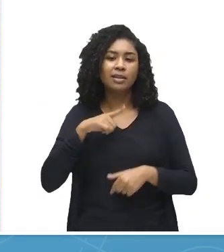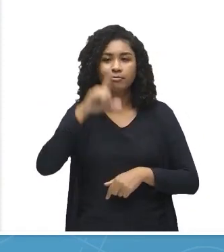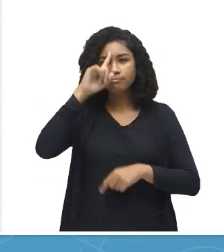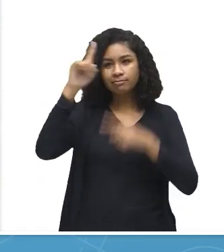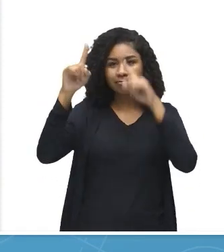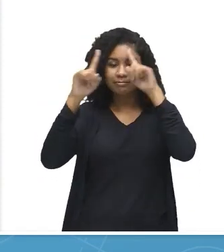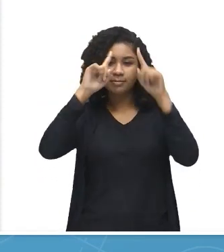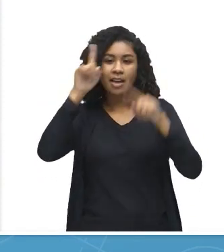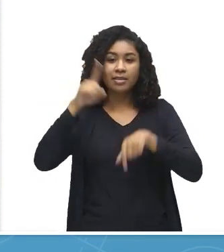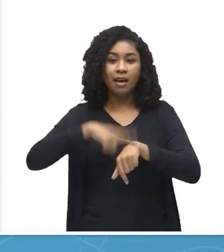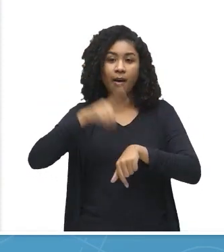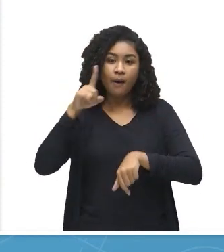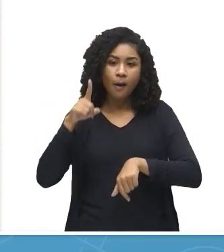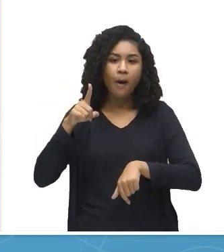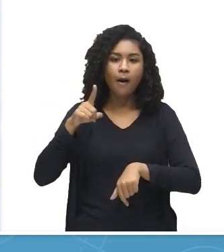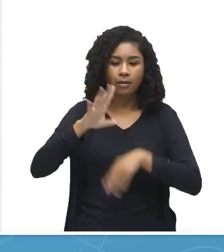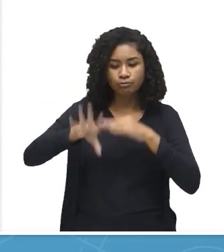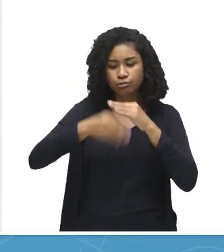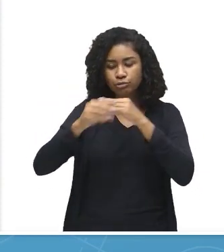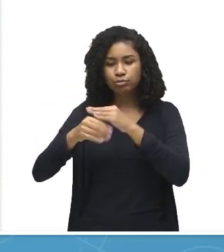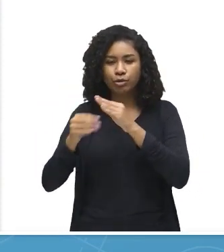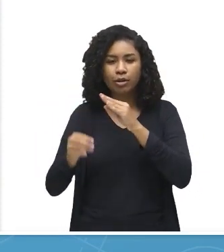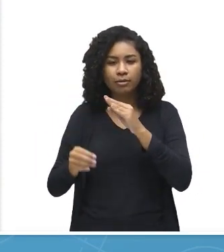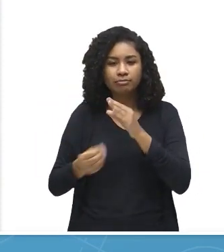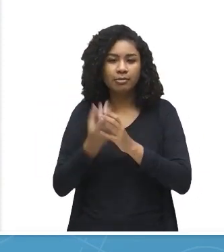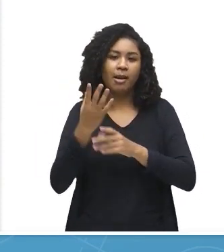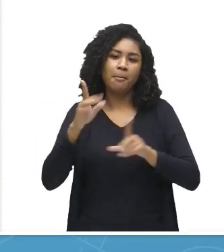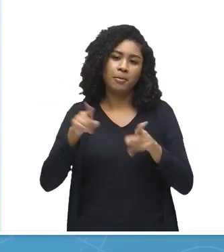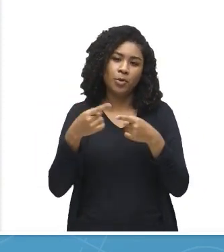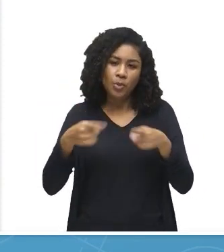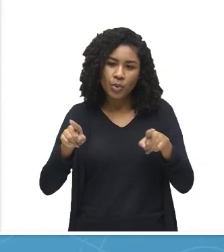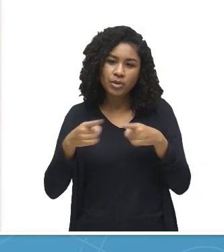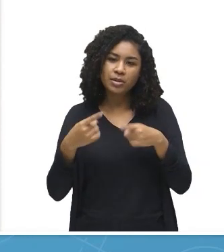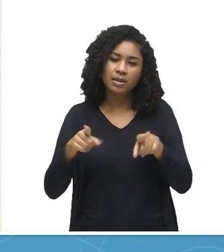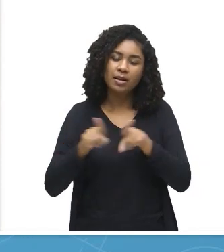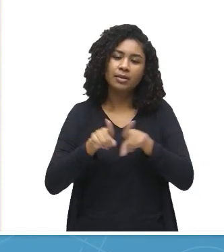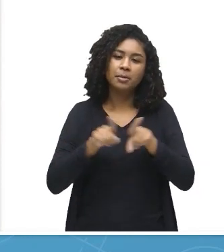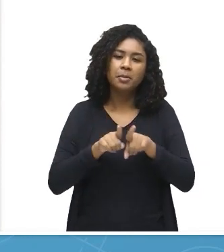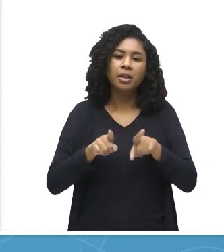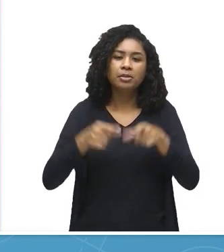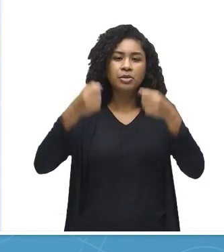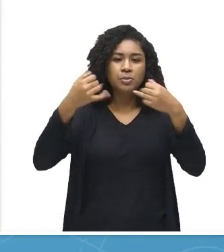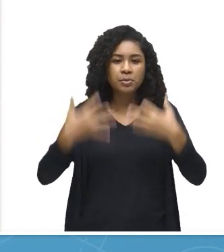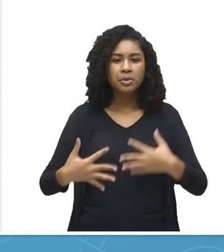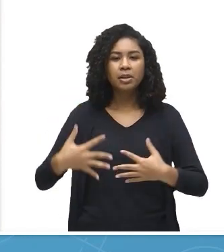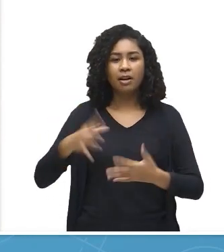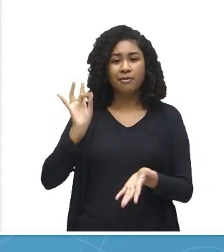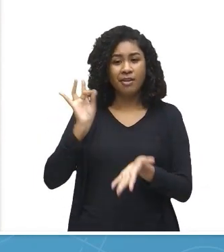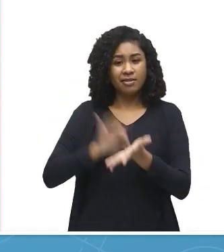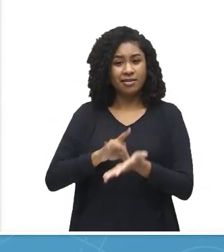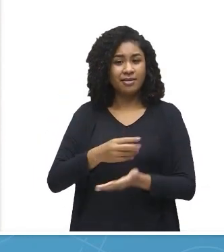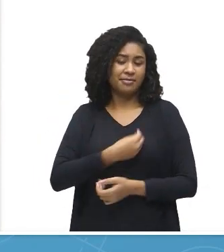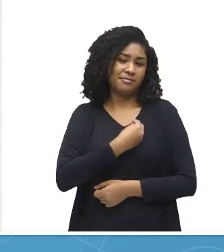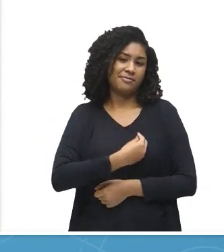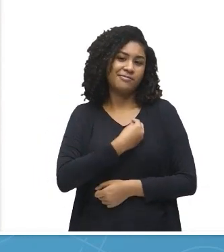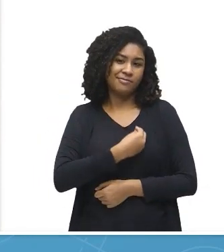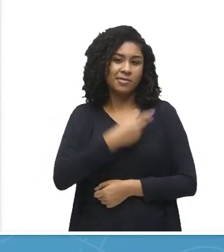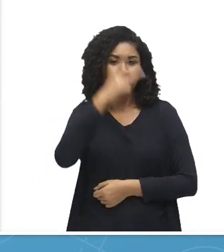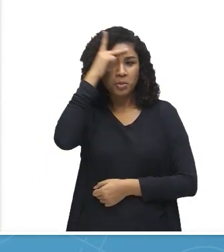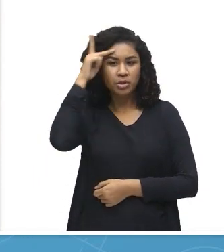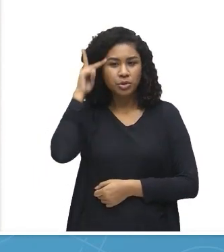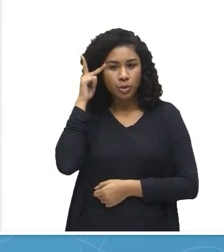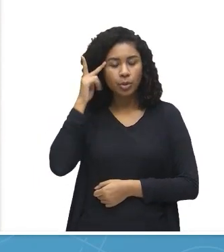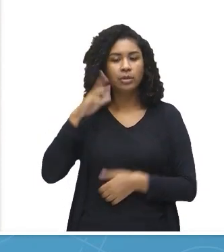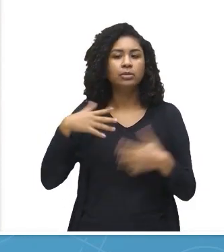por falar da realidade dos morros do Rio de Janeiro, que a gente viu que o samba, ele se fortaleceu, né, no Rio de